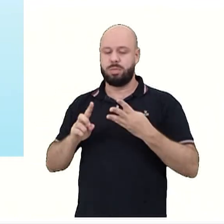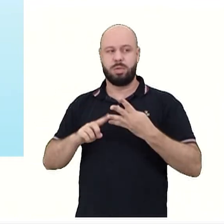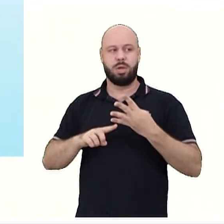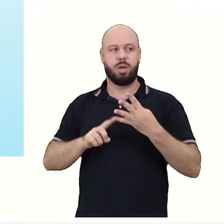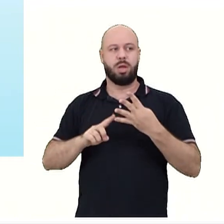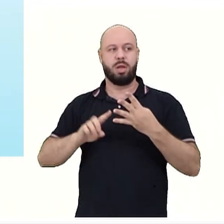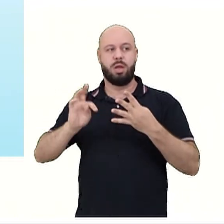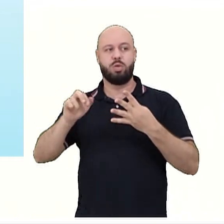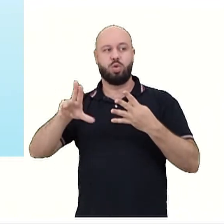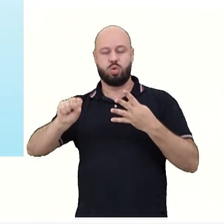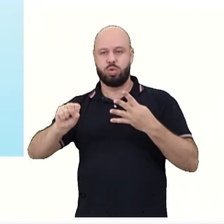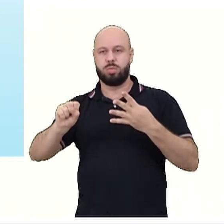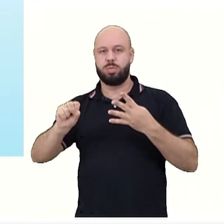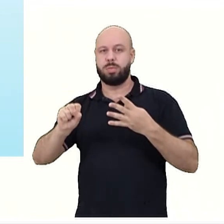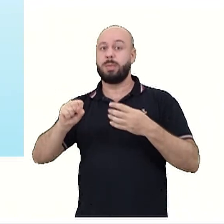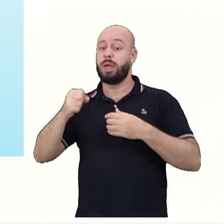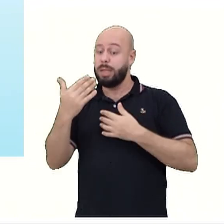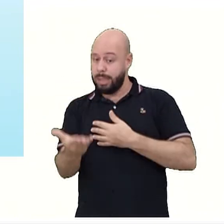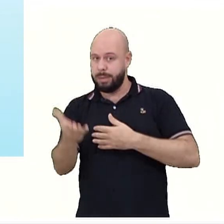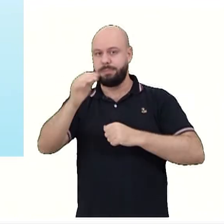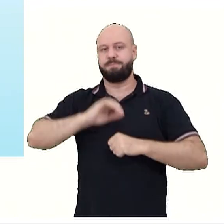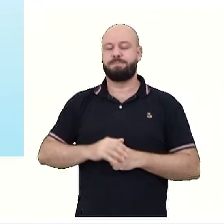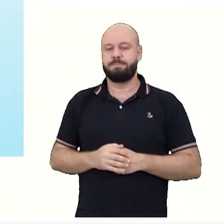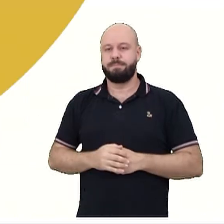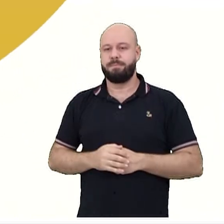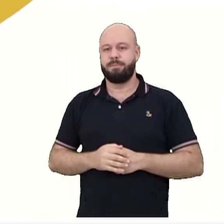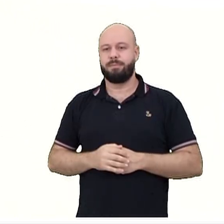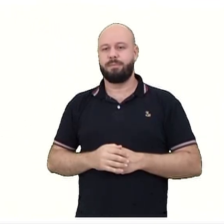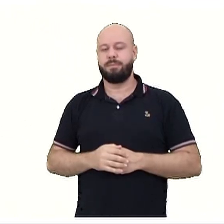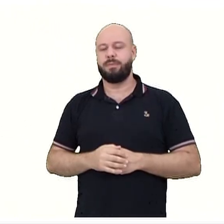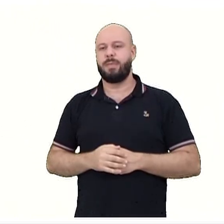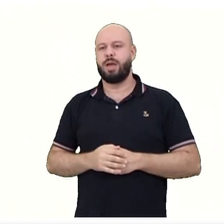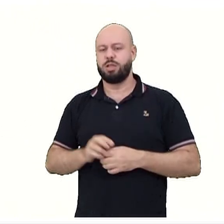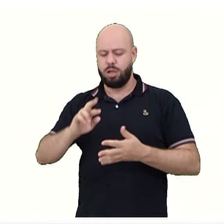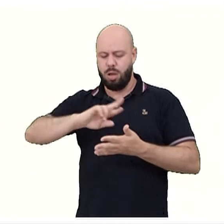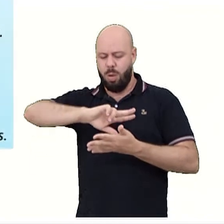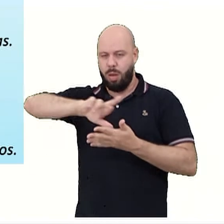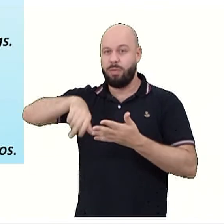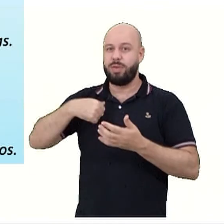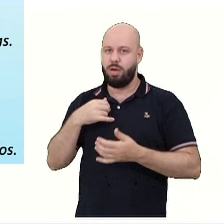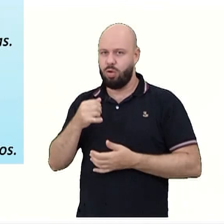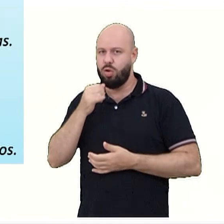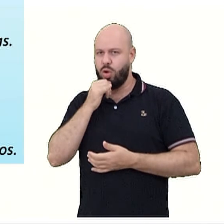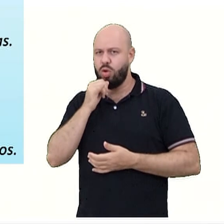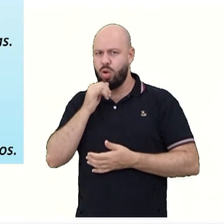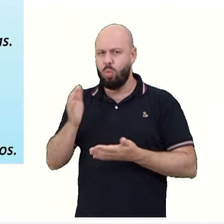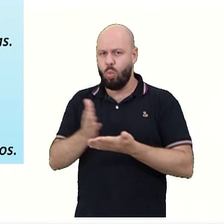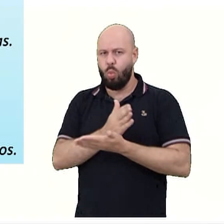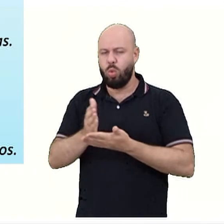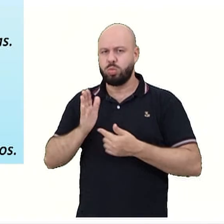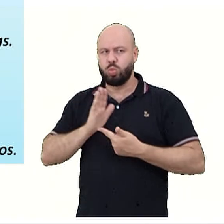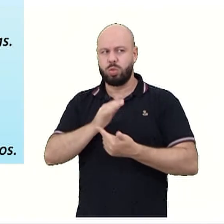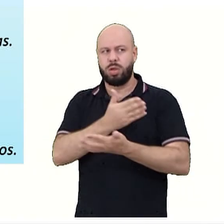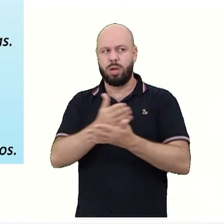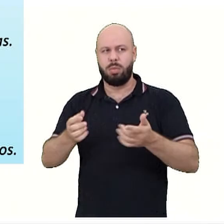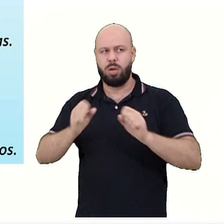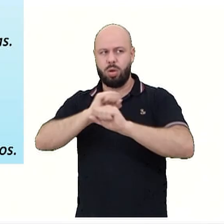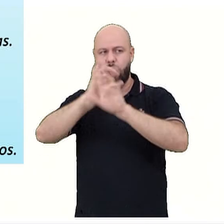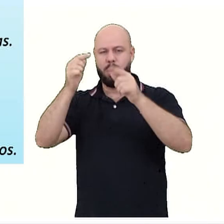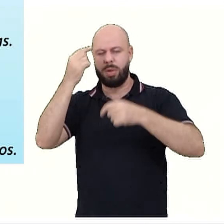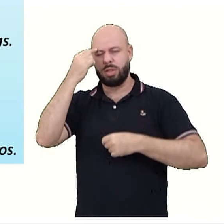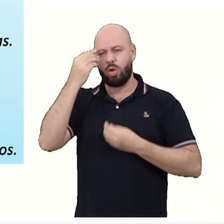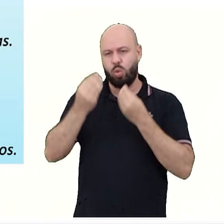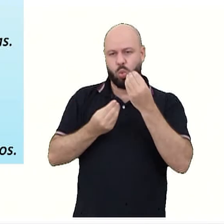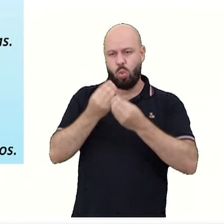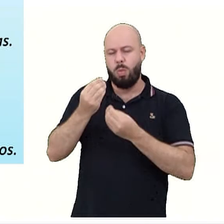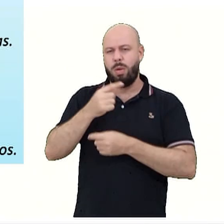thus, assim. Exatamente. E assim como as demais, nós também trouxemos aqui alguns exemplos para dar uma clareada aí na